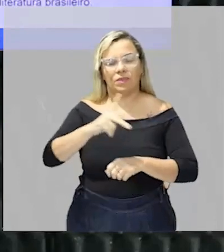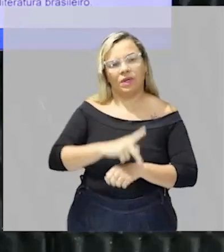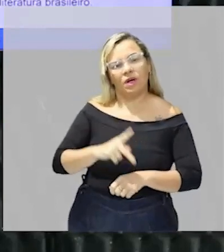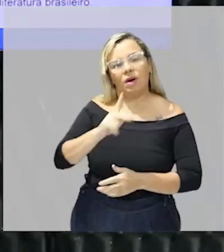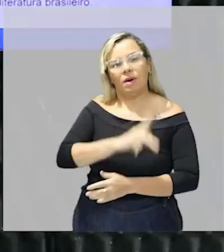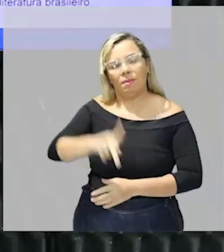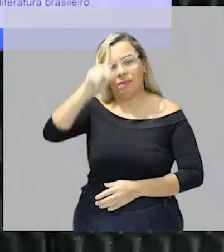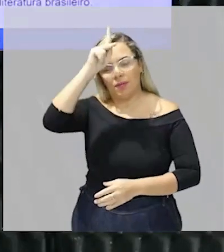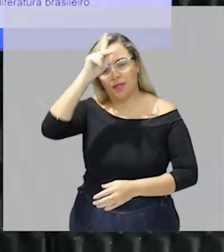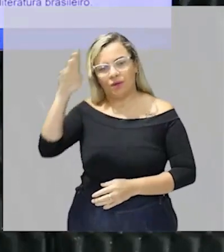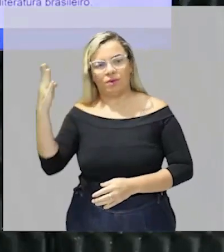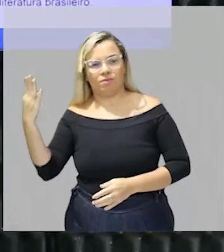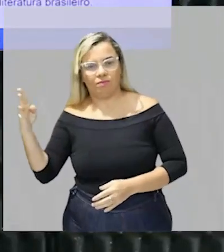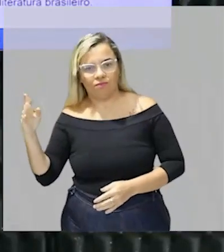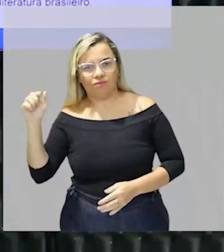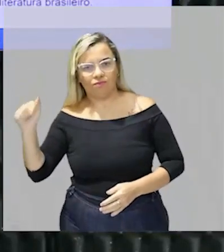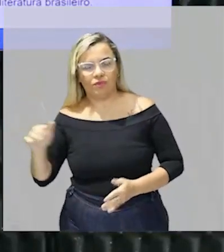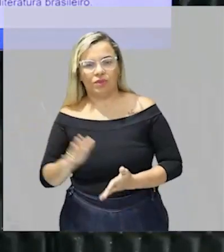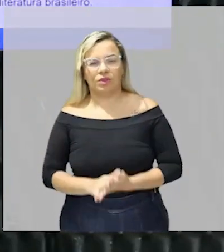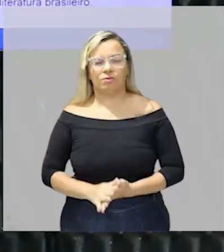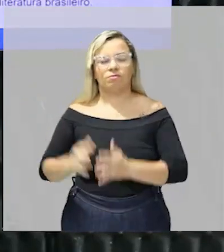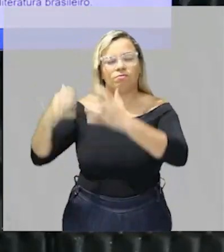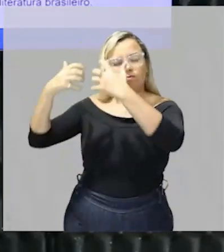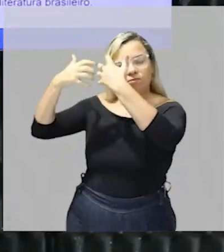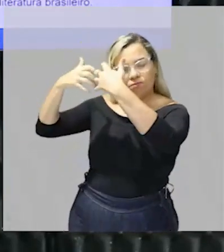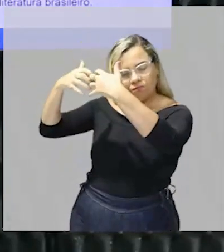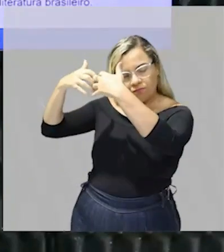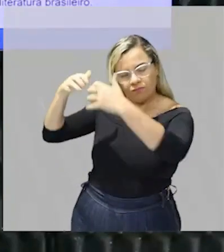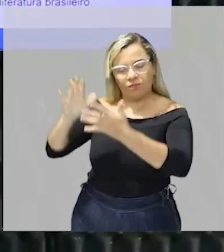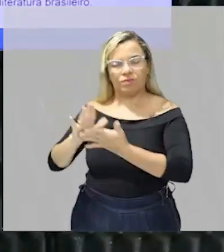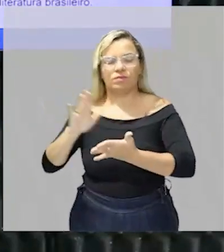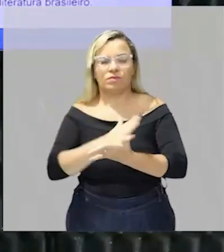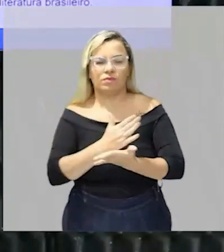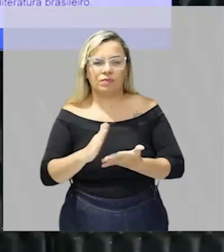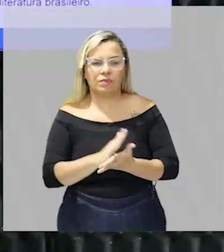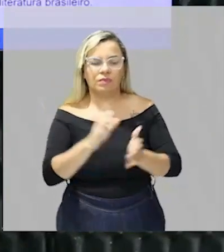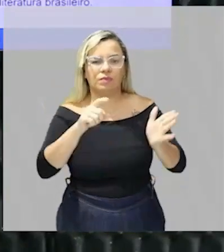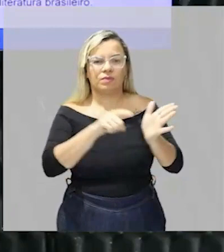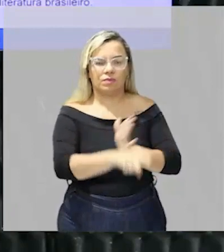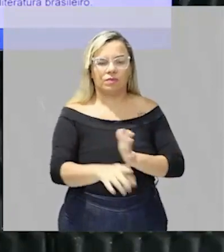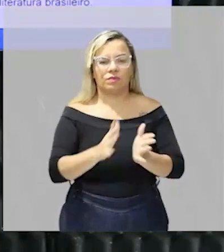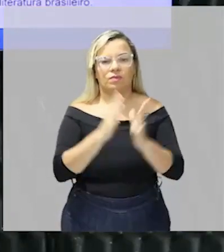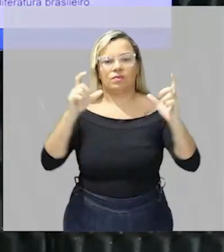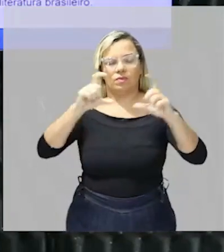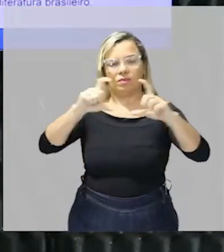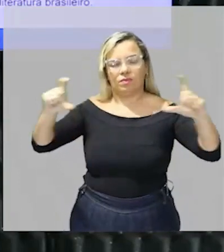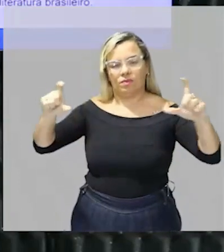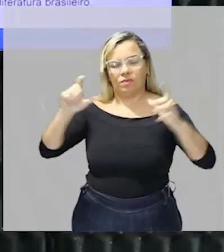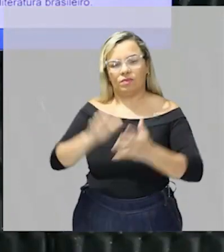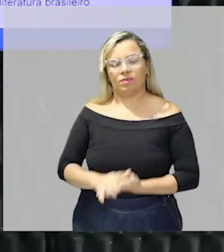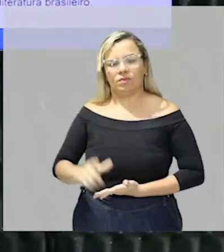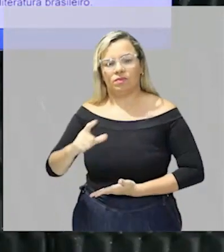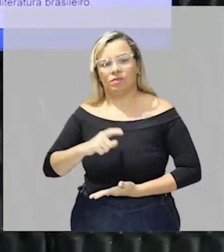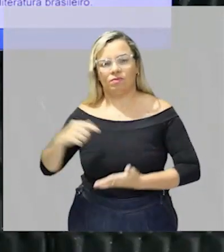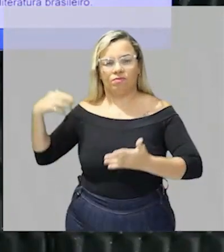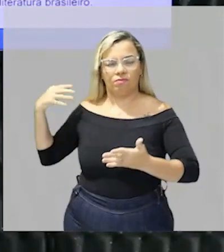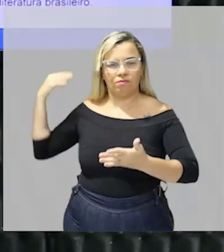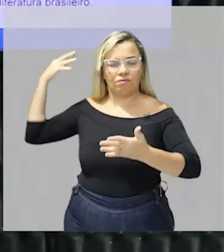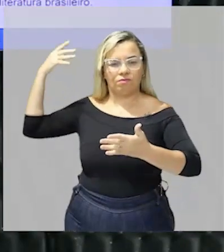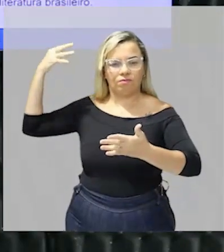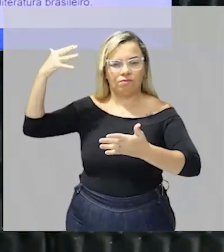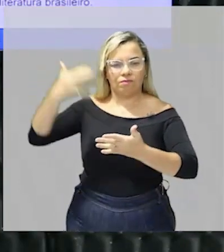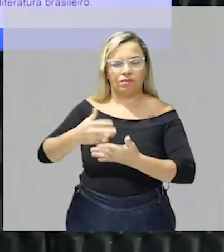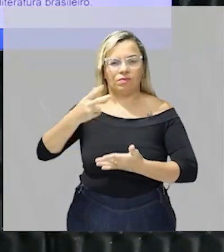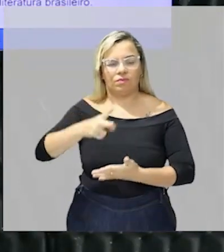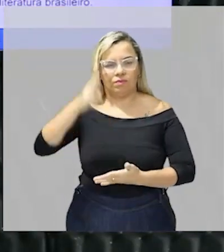América que nós vamos refletir a partir de algumas questões, itens e questões que caíram nesses últimos vestibulares